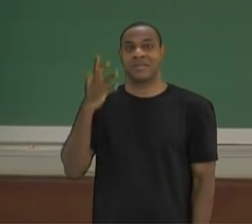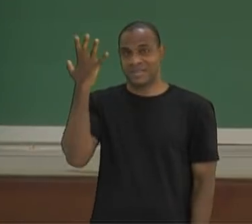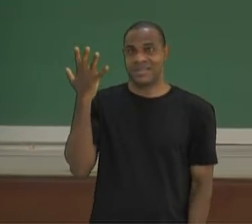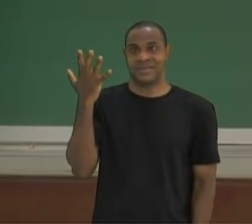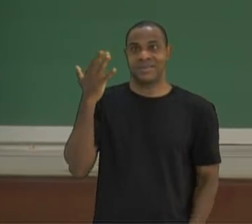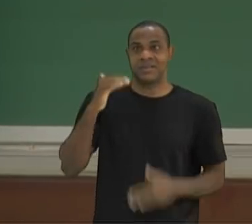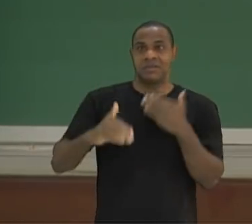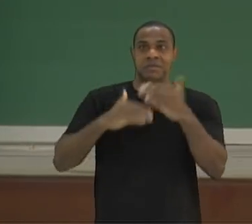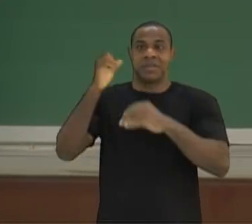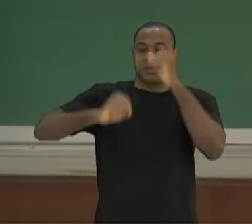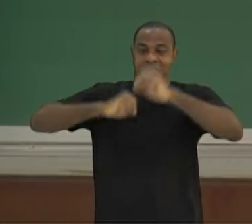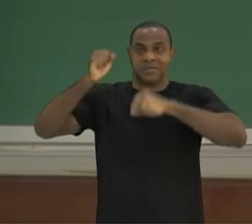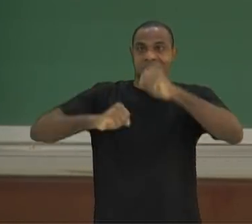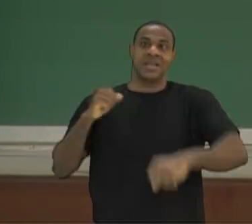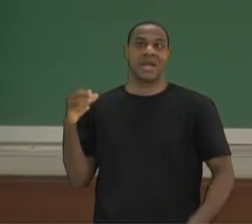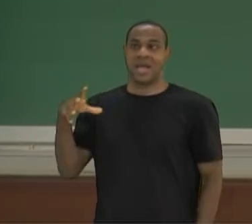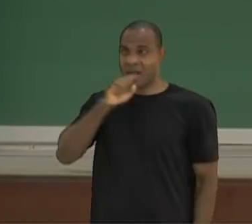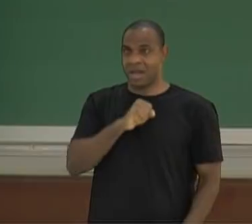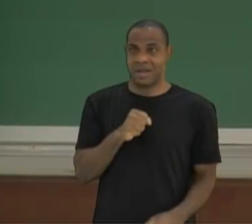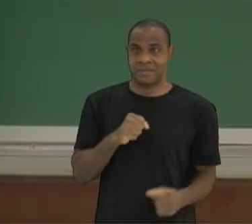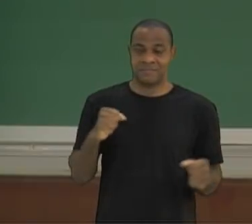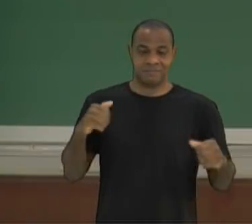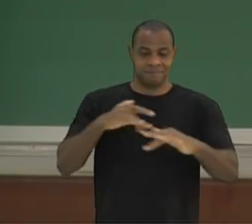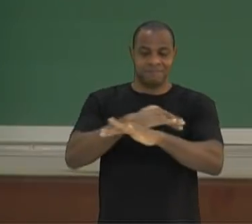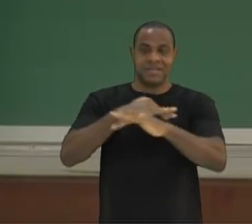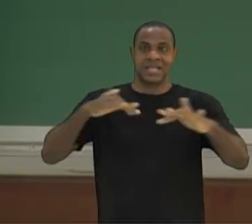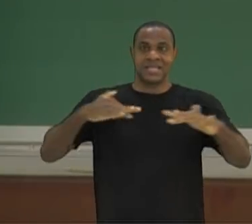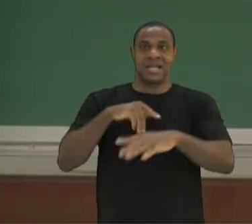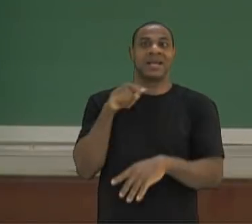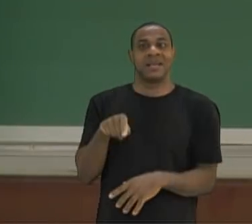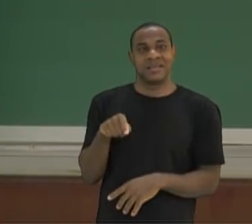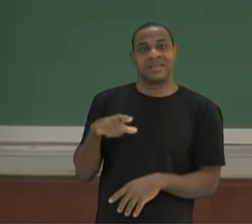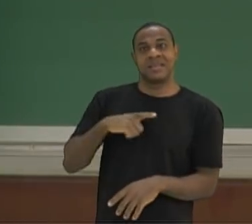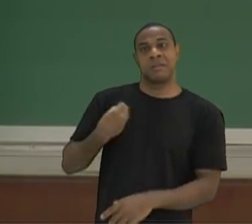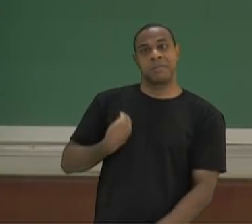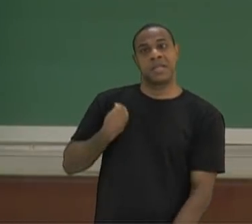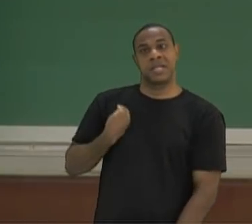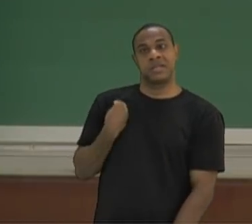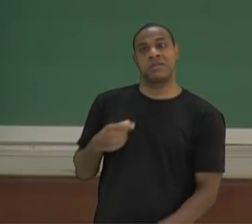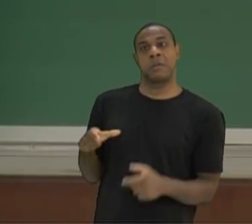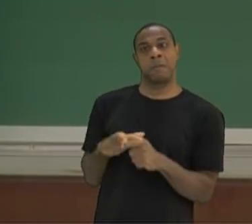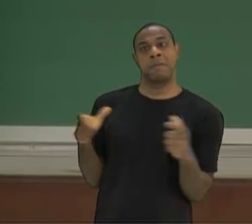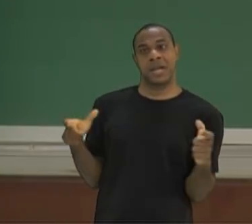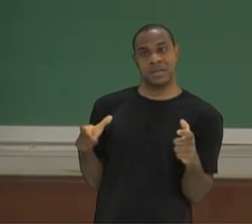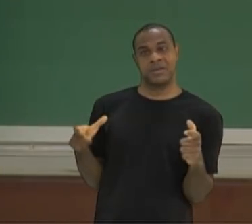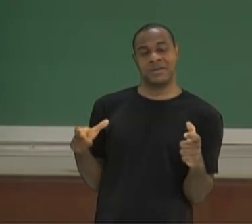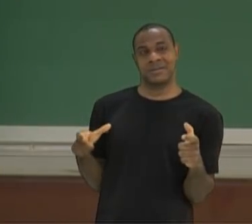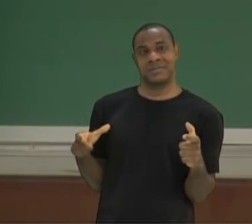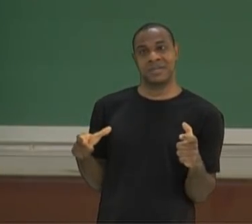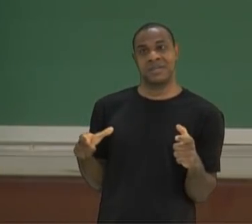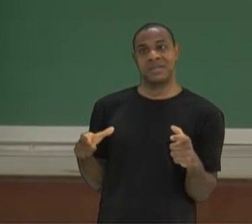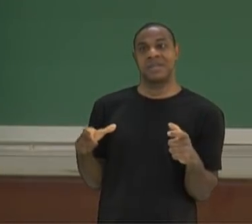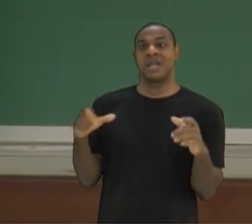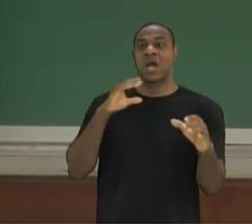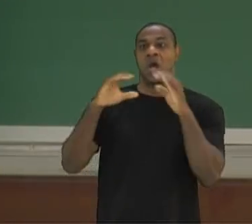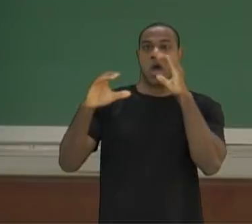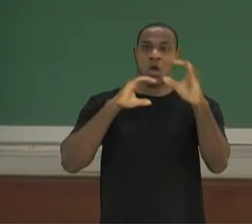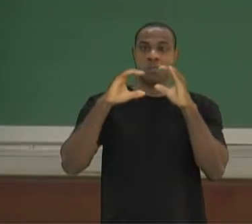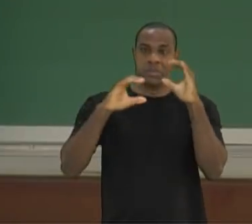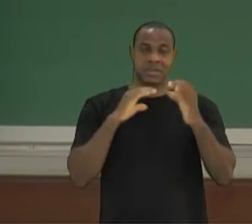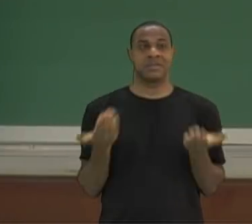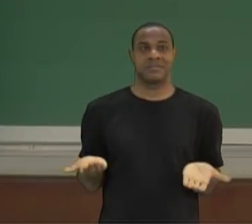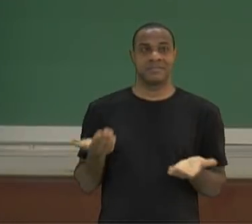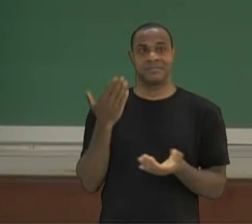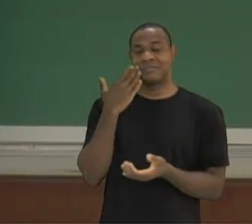desenvolvimento industrial e urbano da região Sudeste, ela vai ter uma presença muito maior dessas redes de comunicação também,